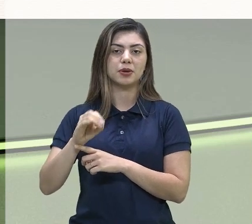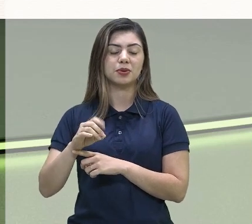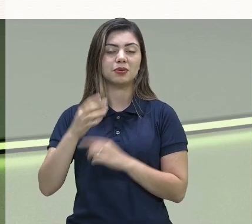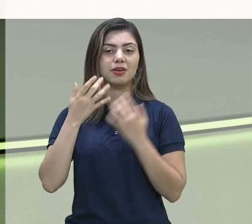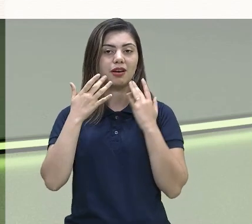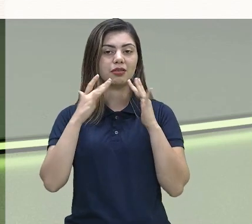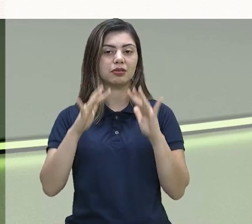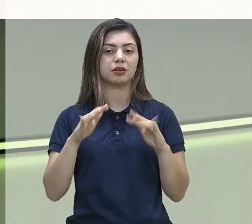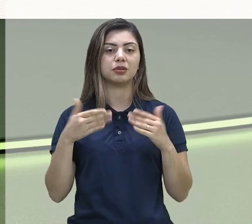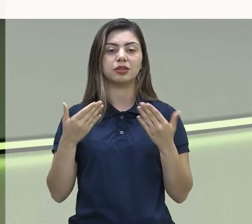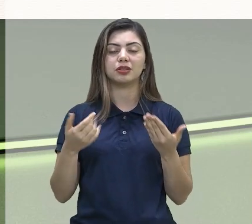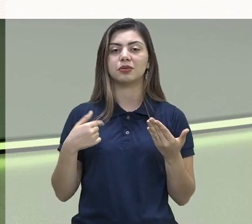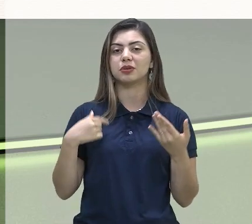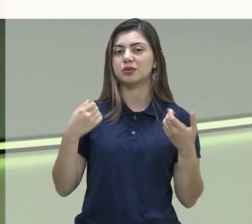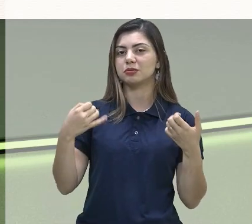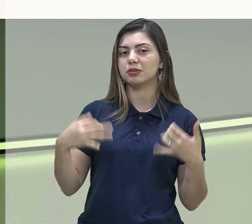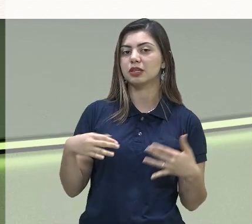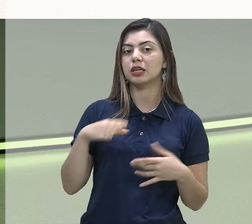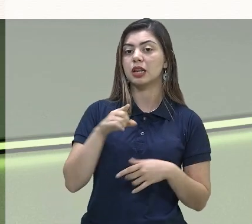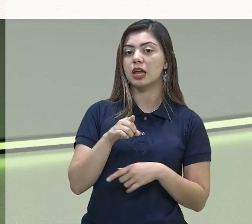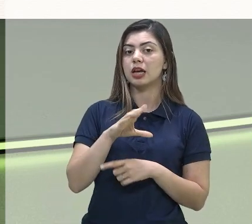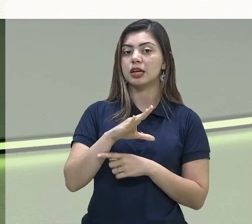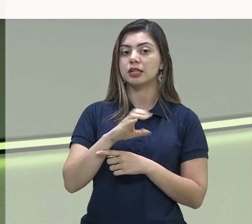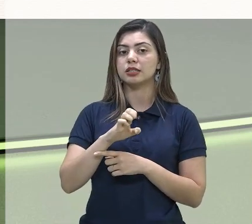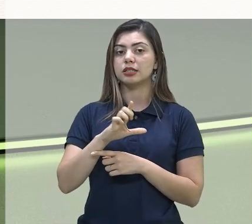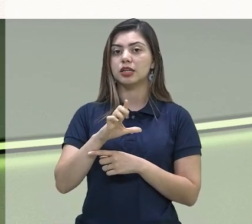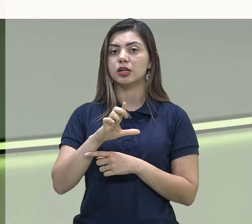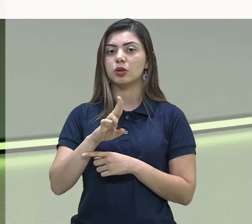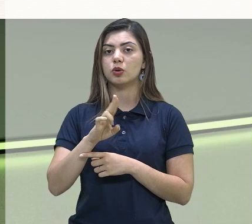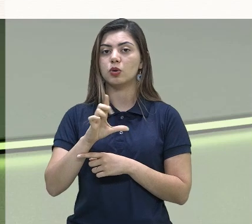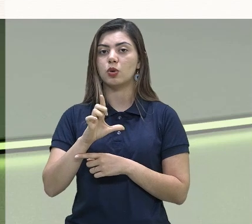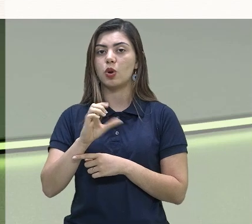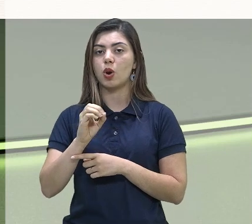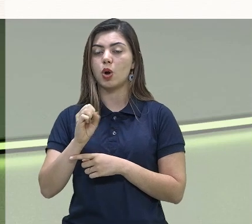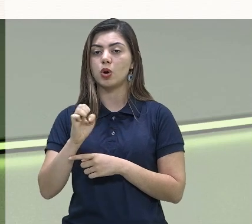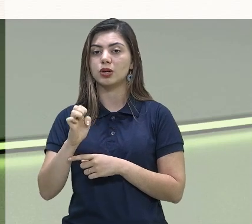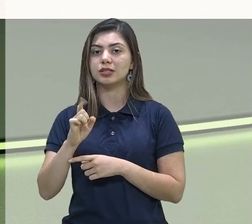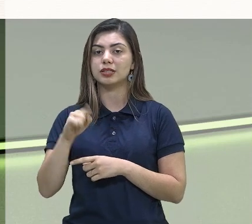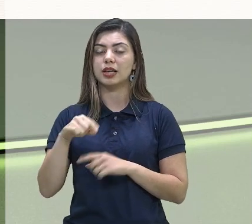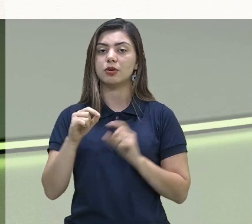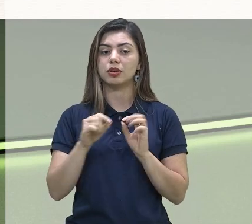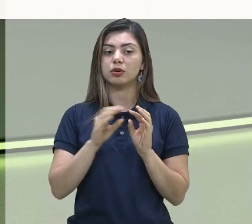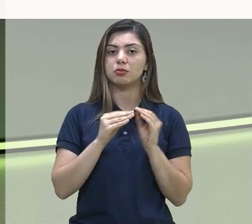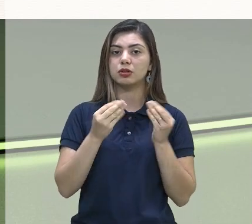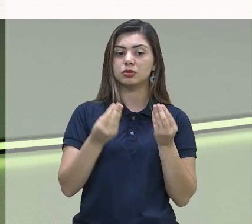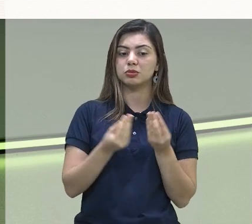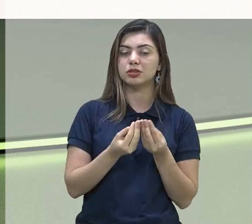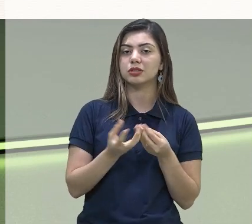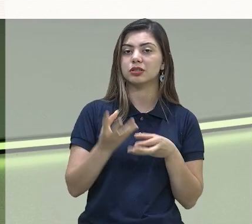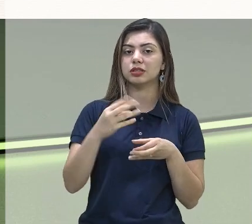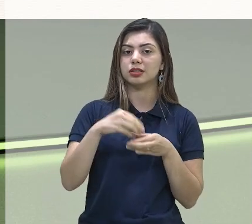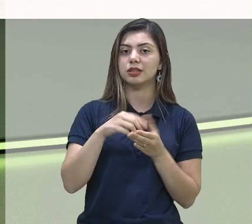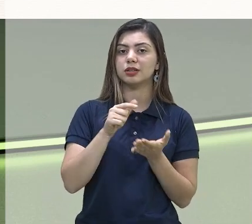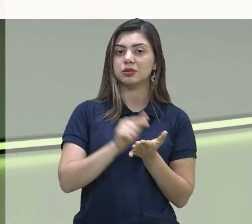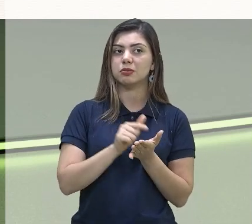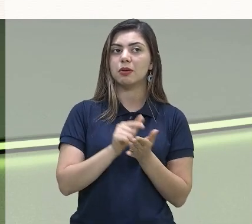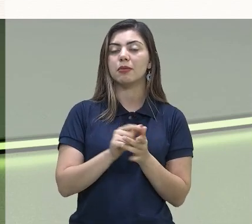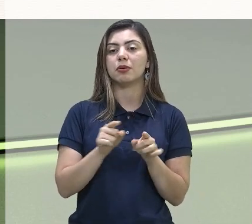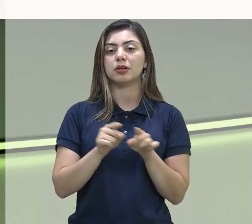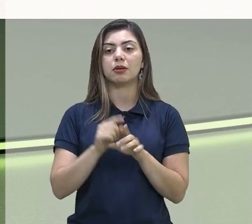vocês, a celulose ela faz parte da composição, né, do papel e do algodão. E